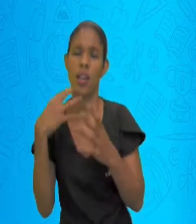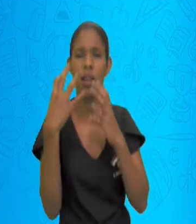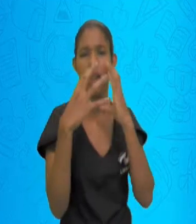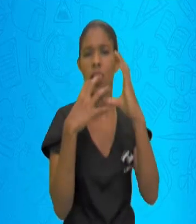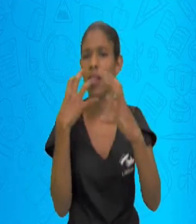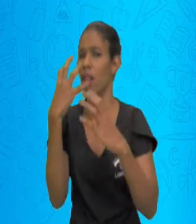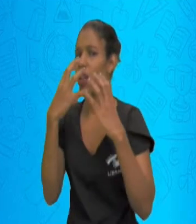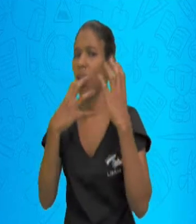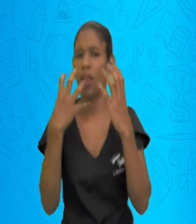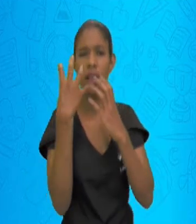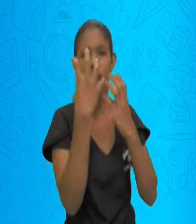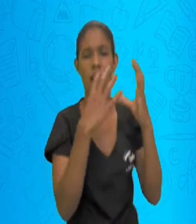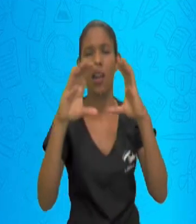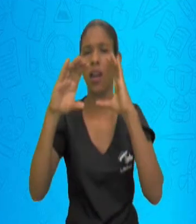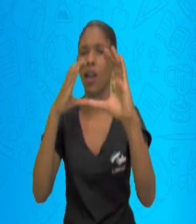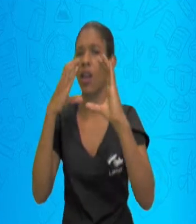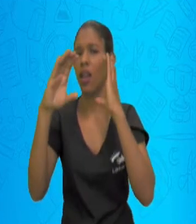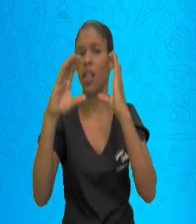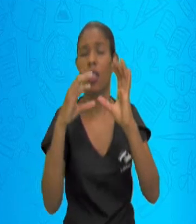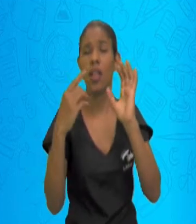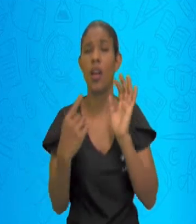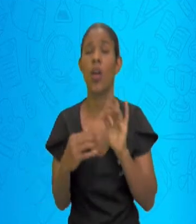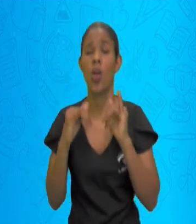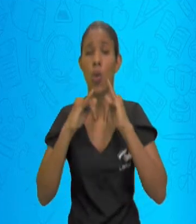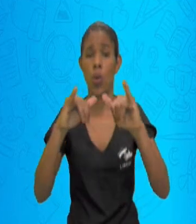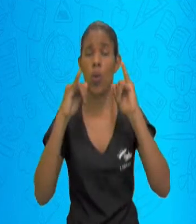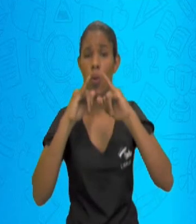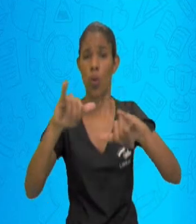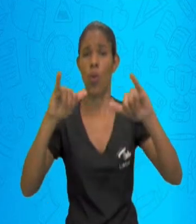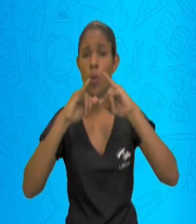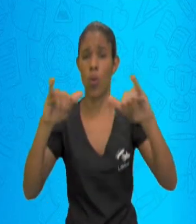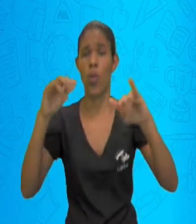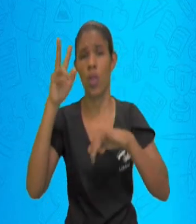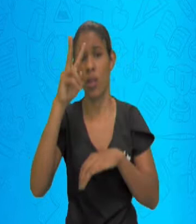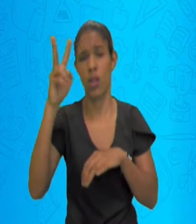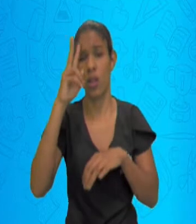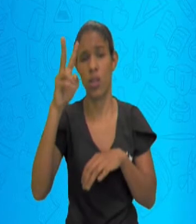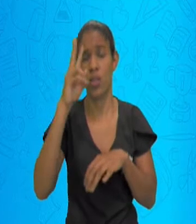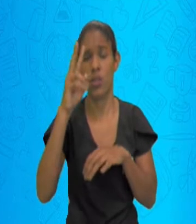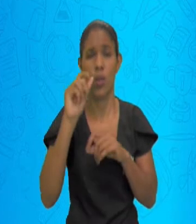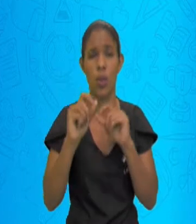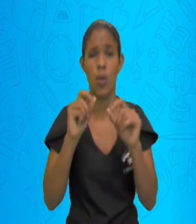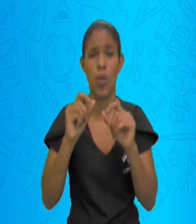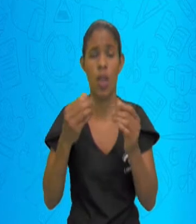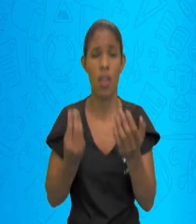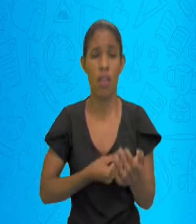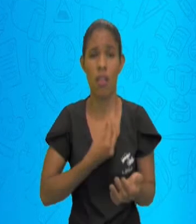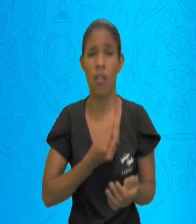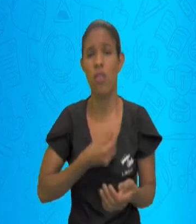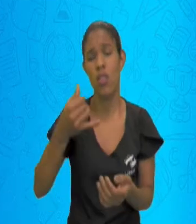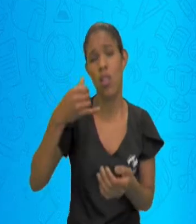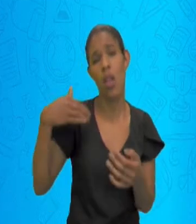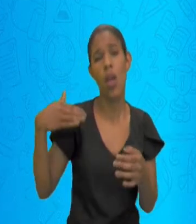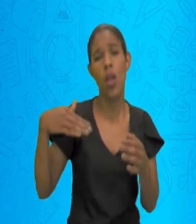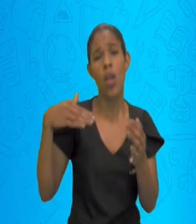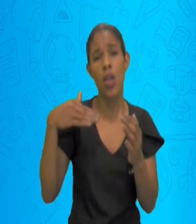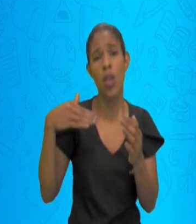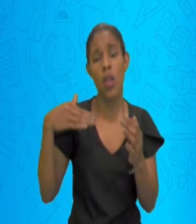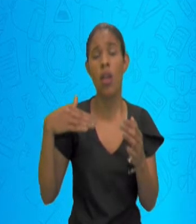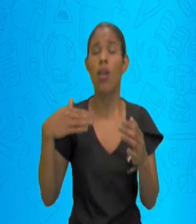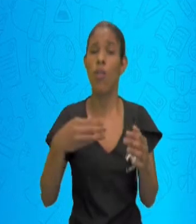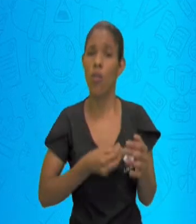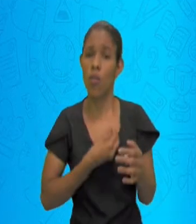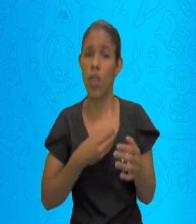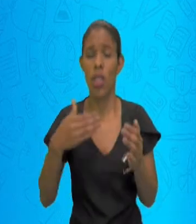história, de certa forma, metaforiza o ciclo agrário. né, nas fazendas e